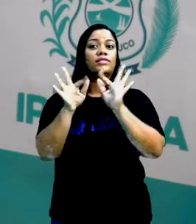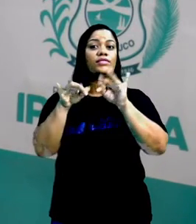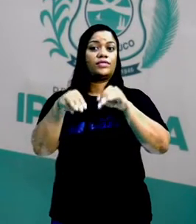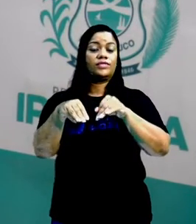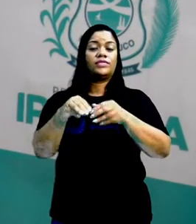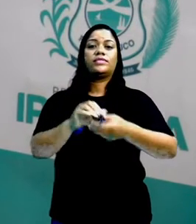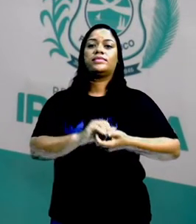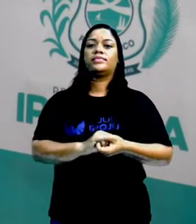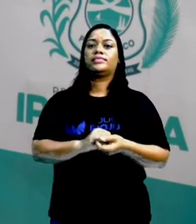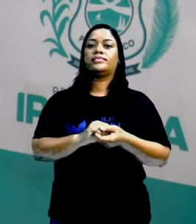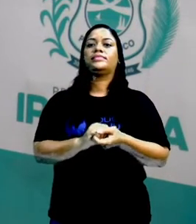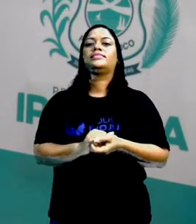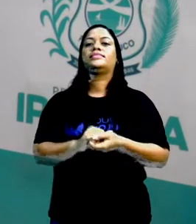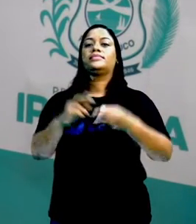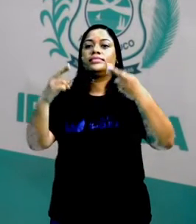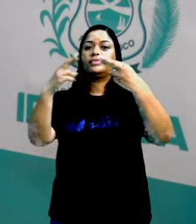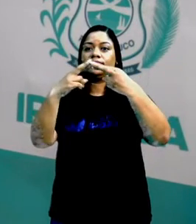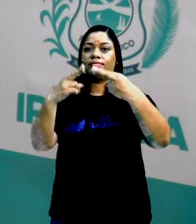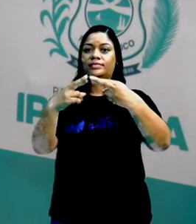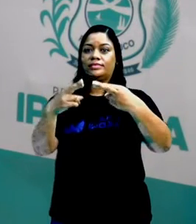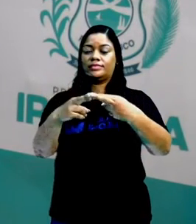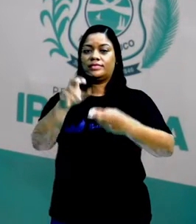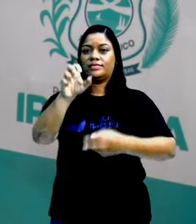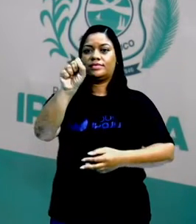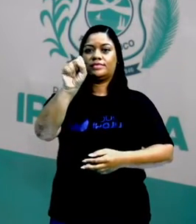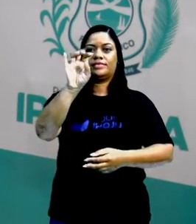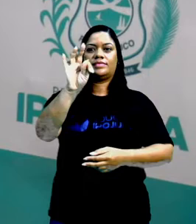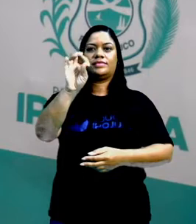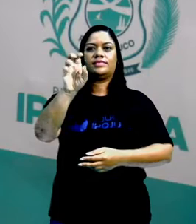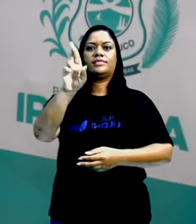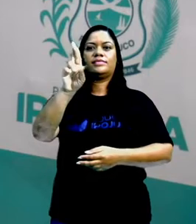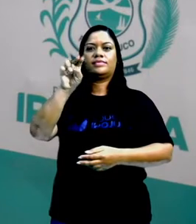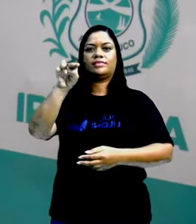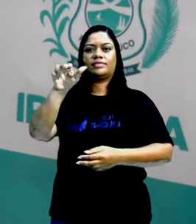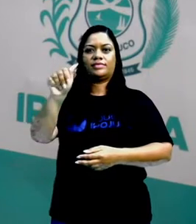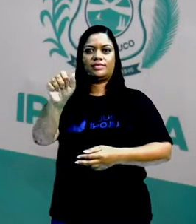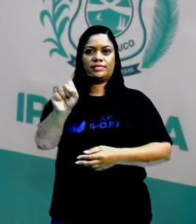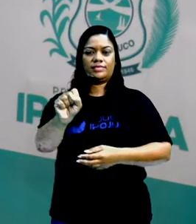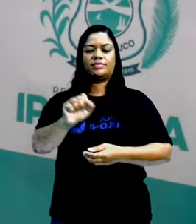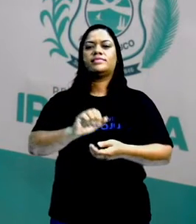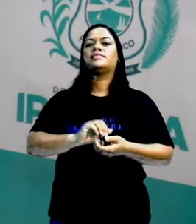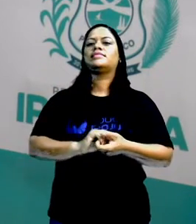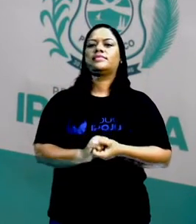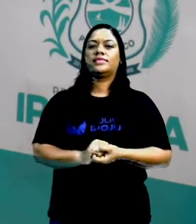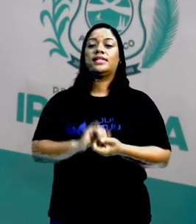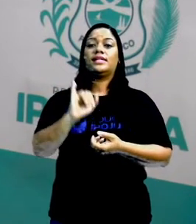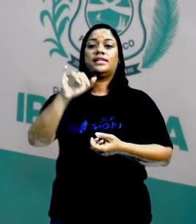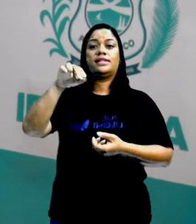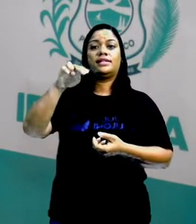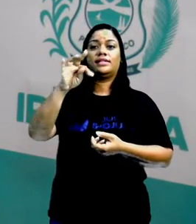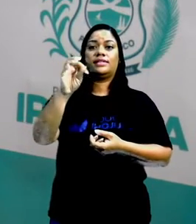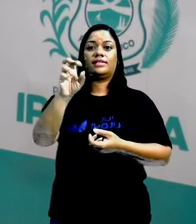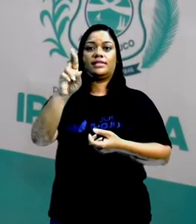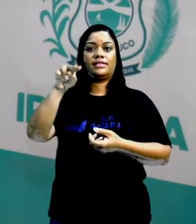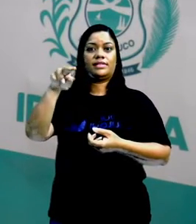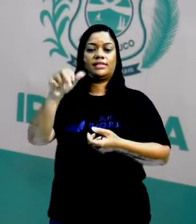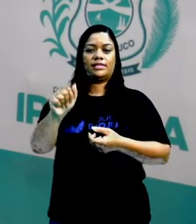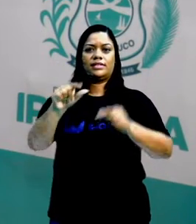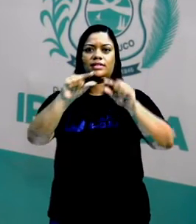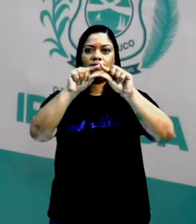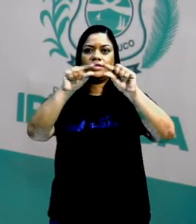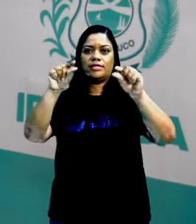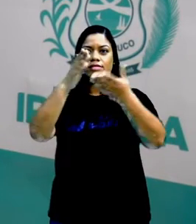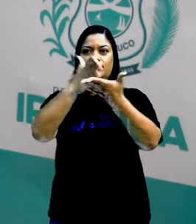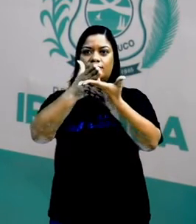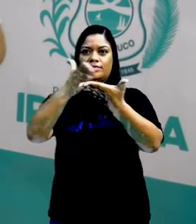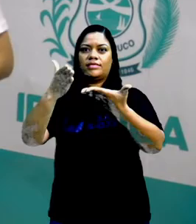nós chamamos de rimas externas. E a rima interna é quando acontece no meio do